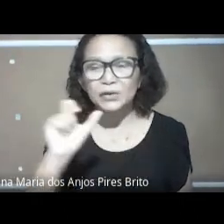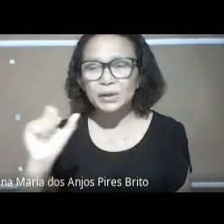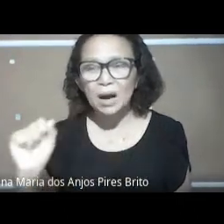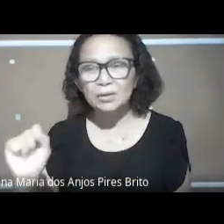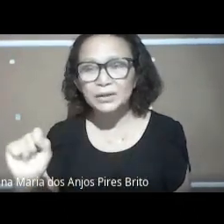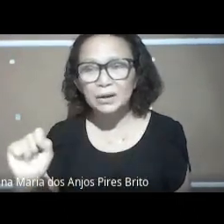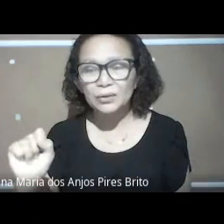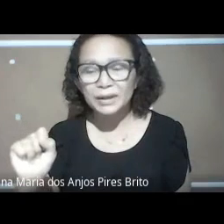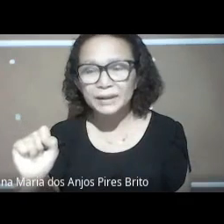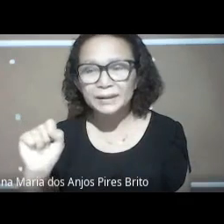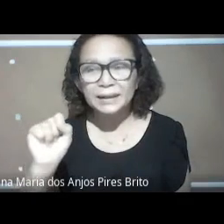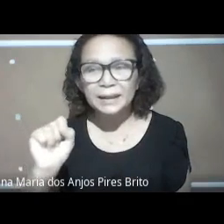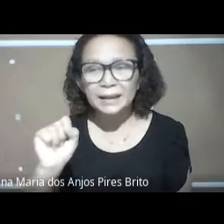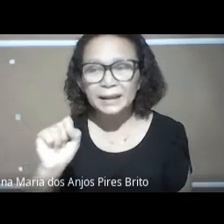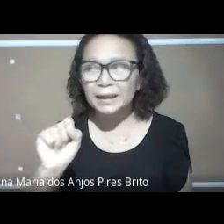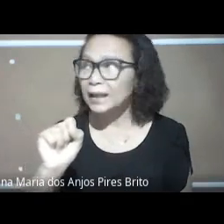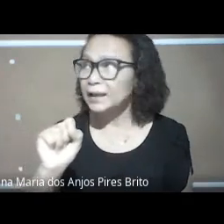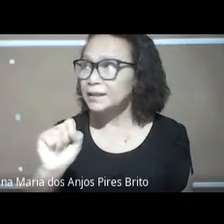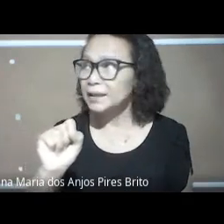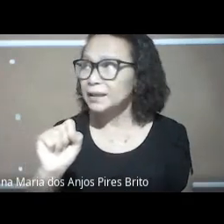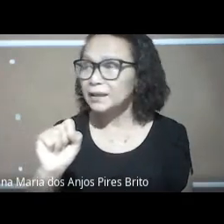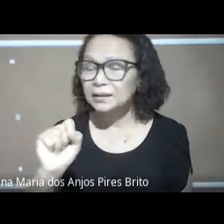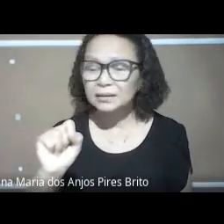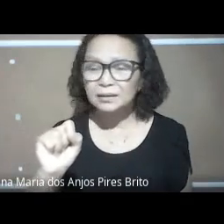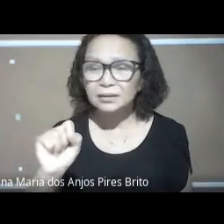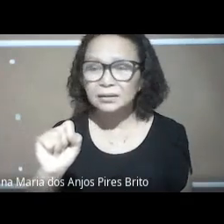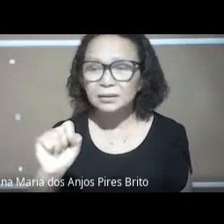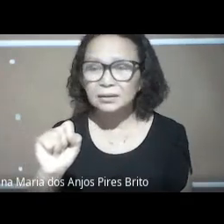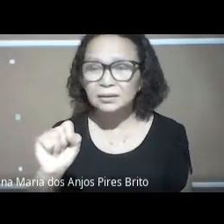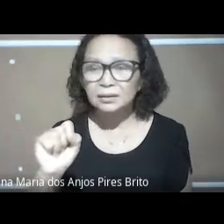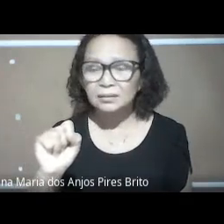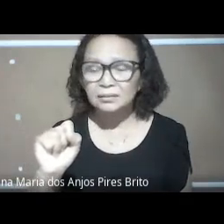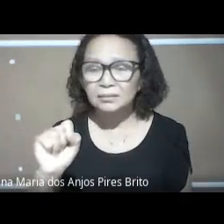Luís. Olha o sinal de São Luís. Que letra é essa aqui?